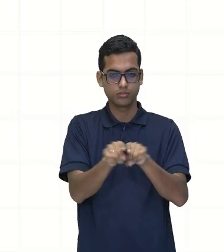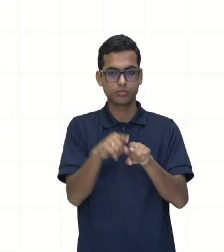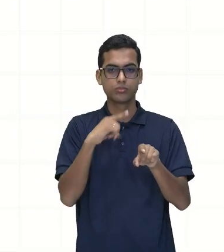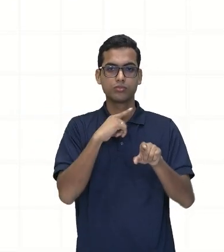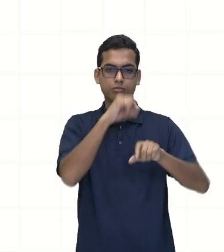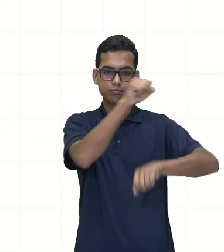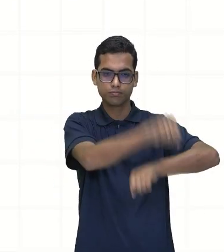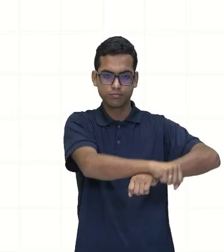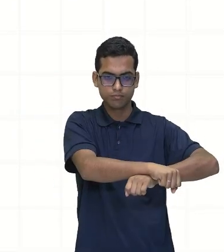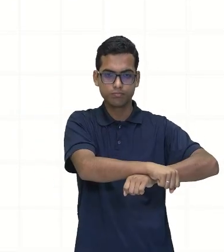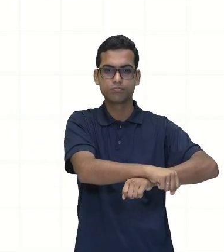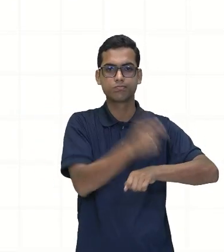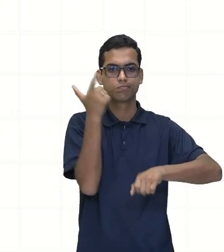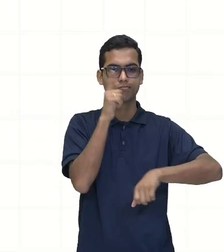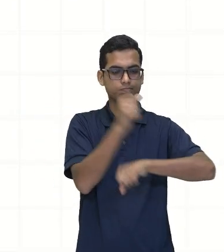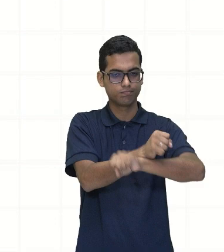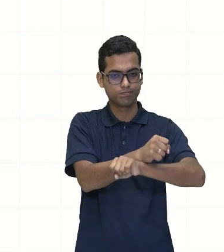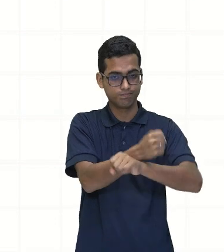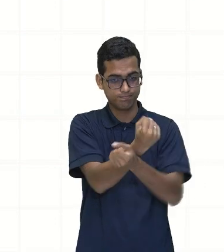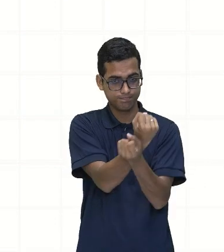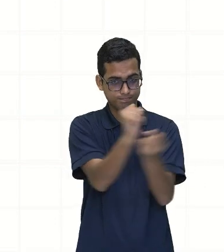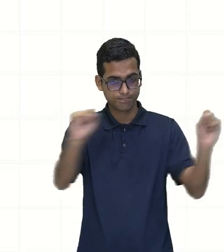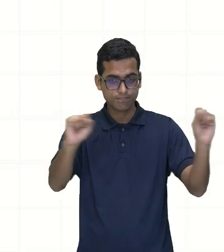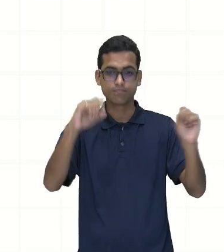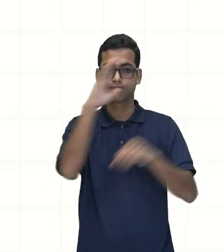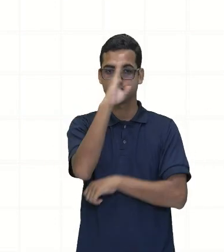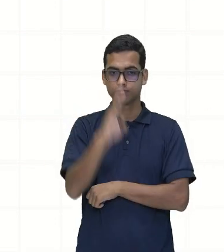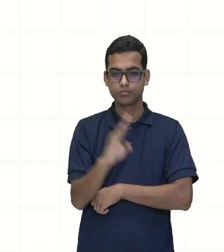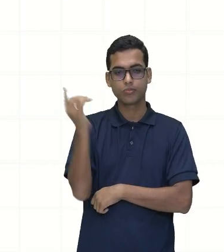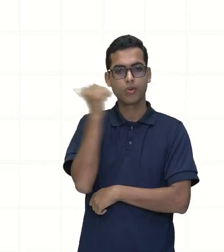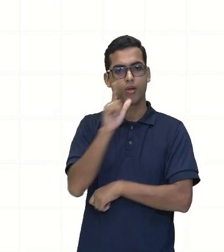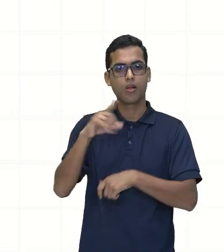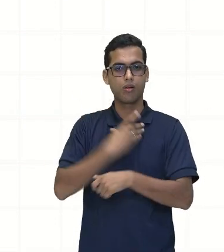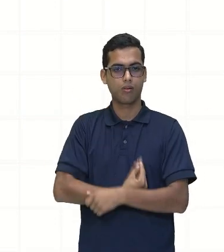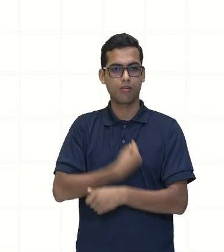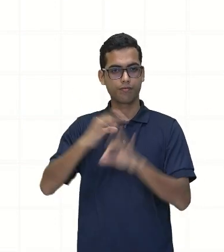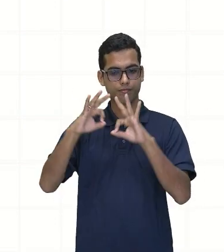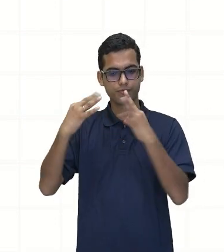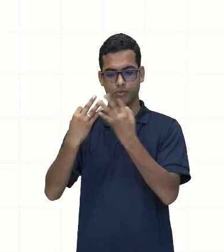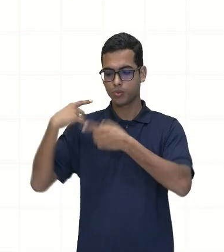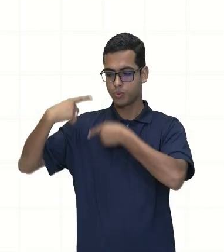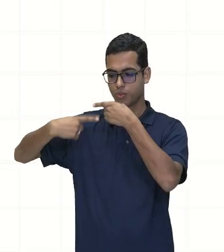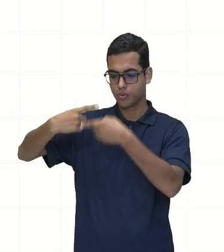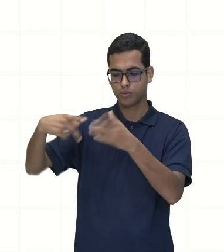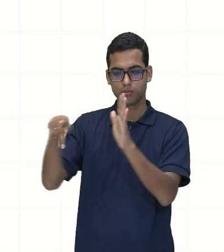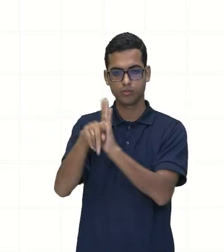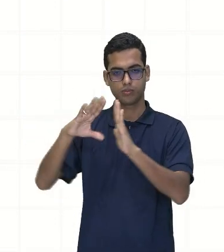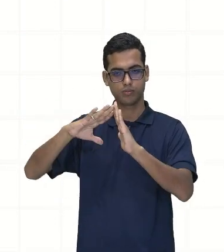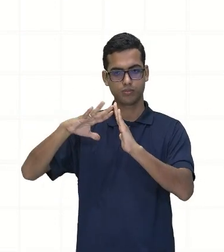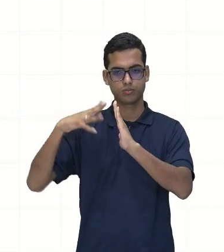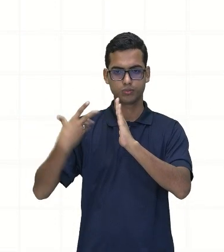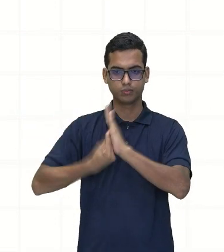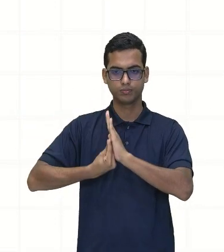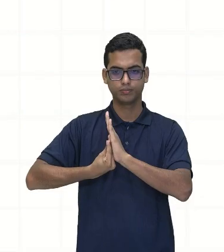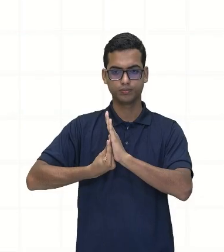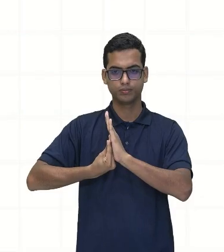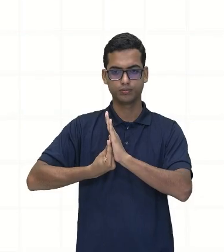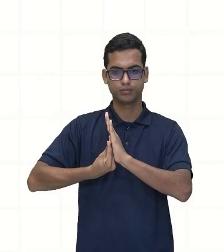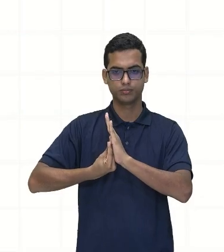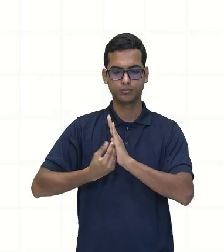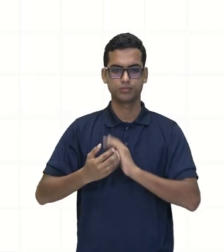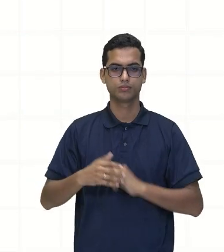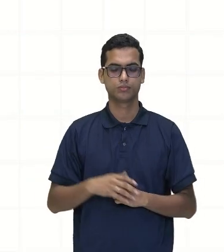escravidão no Brasil, tá bom? No nosso país. Então, durante séculos, né, eles acabaram se refugiando em áreas